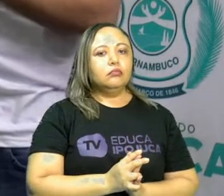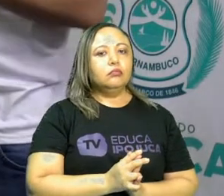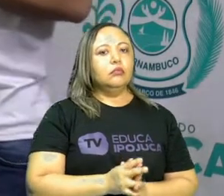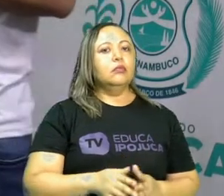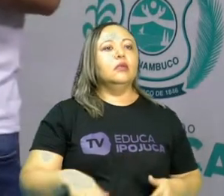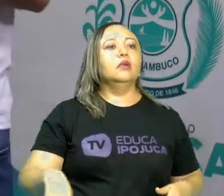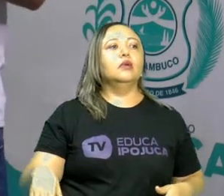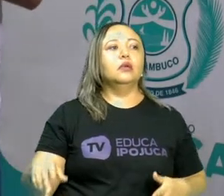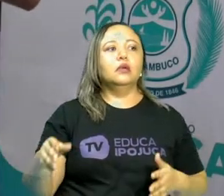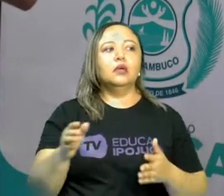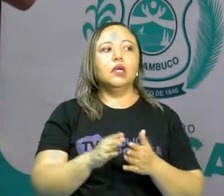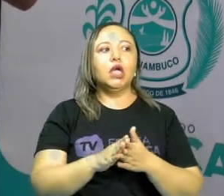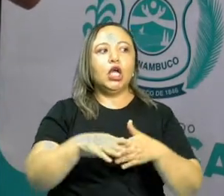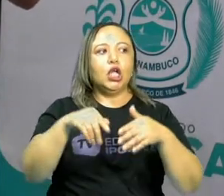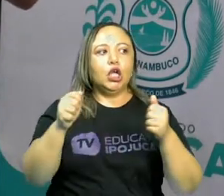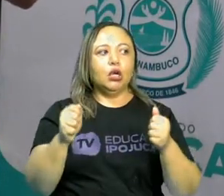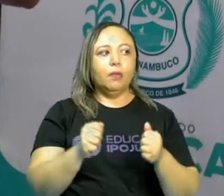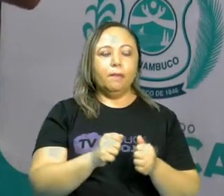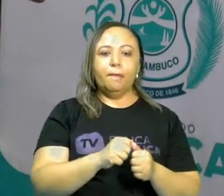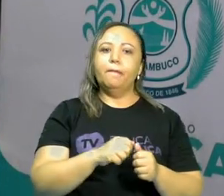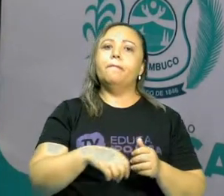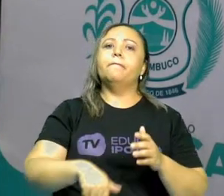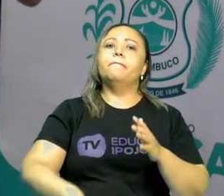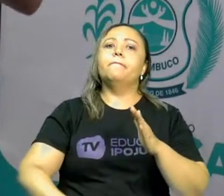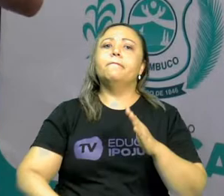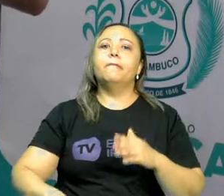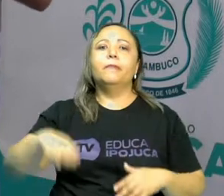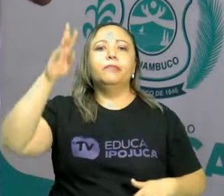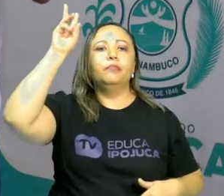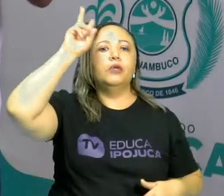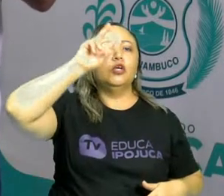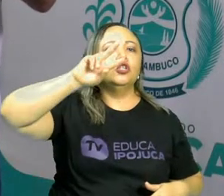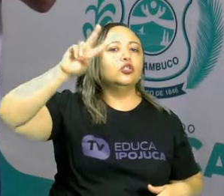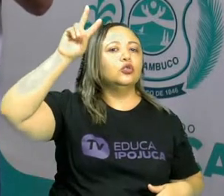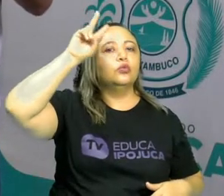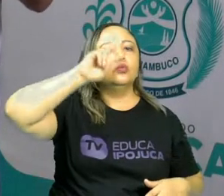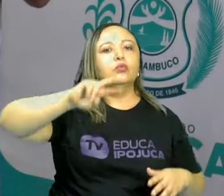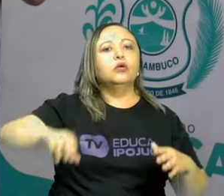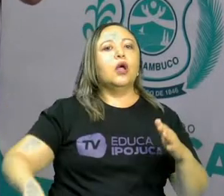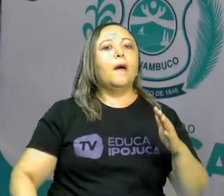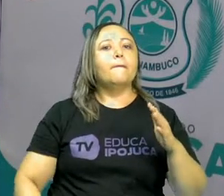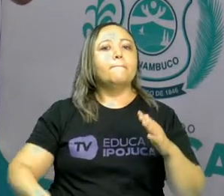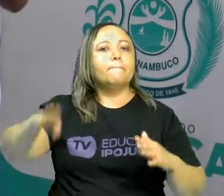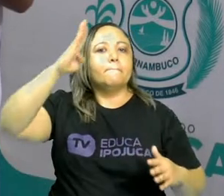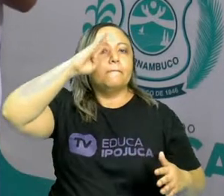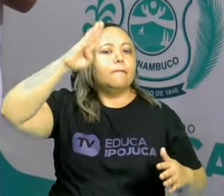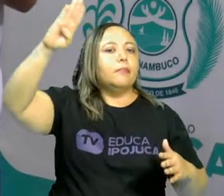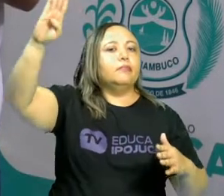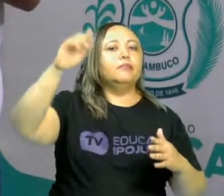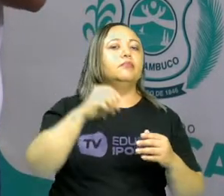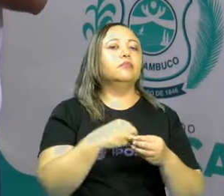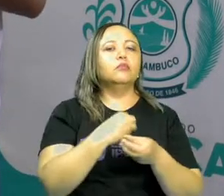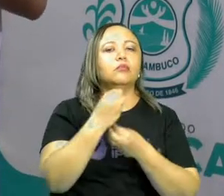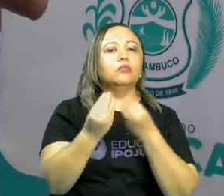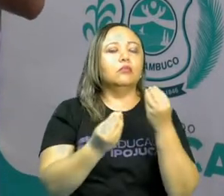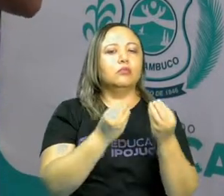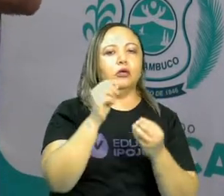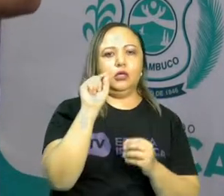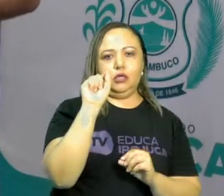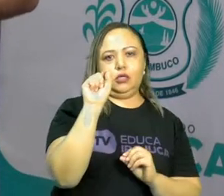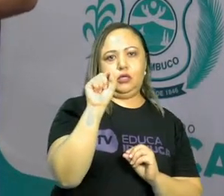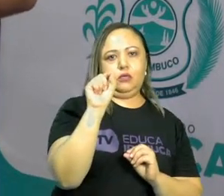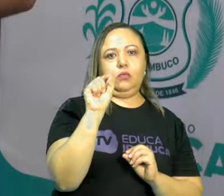E a periodização na história? Nós também marcamos a história com alguns períodos, né? Alguns